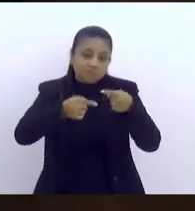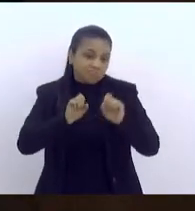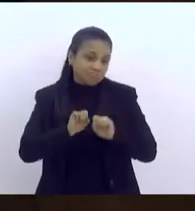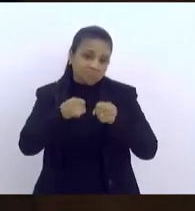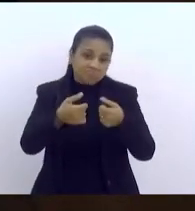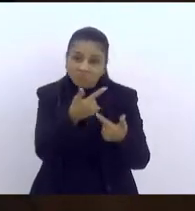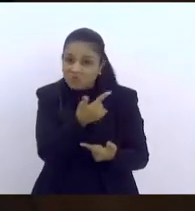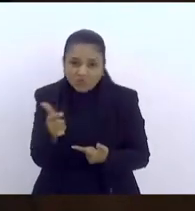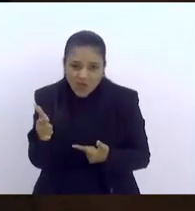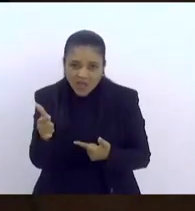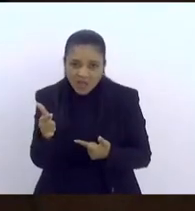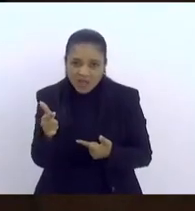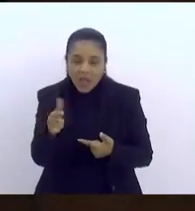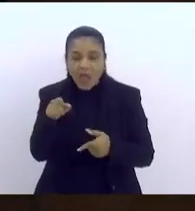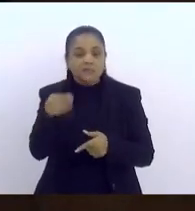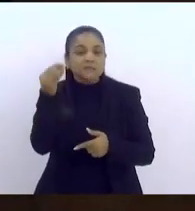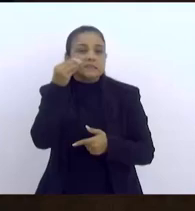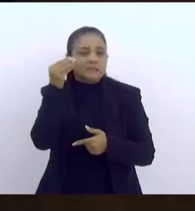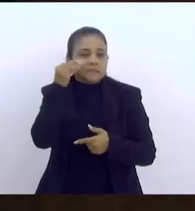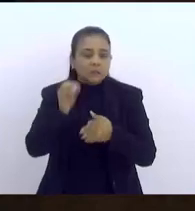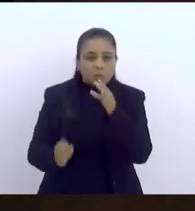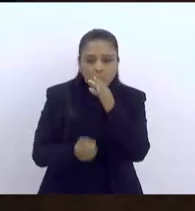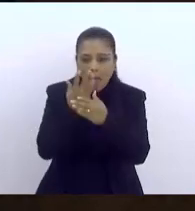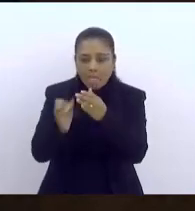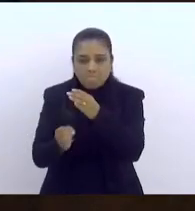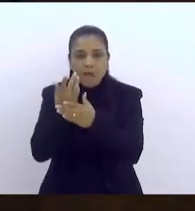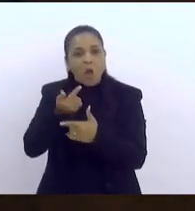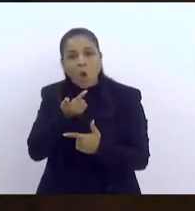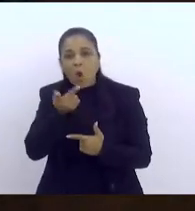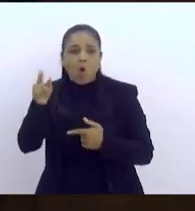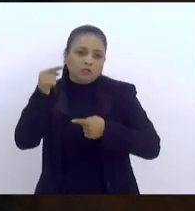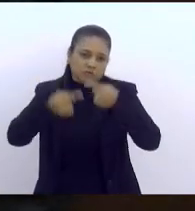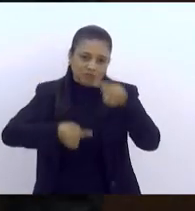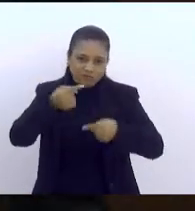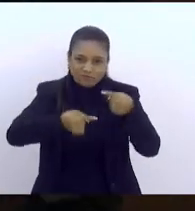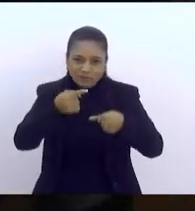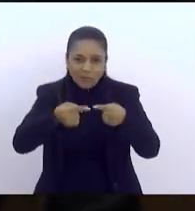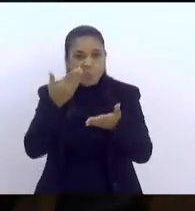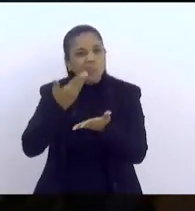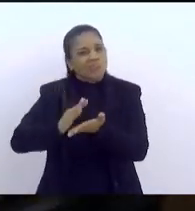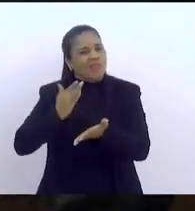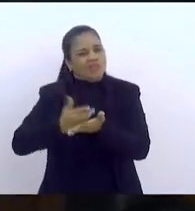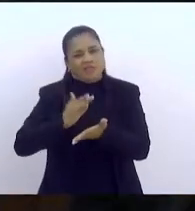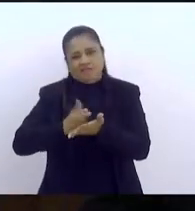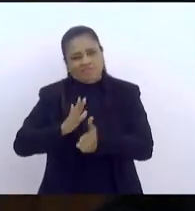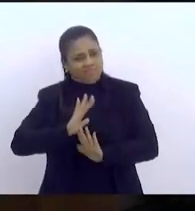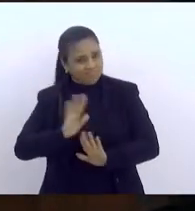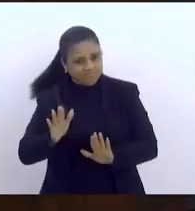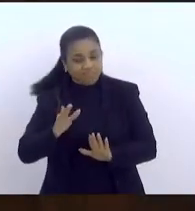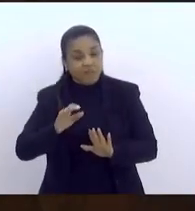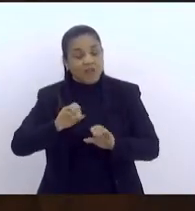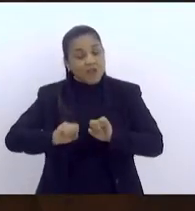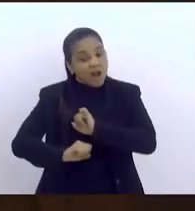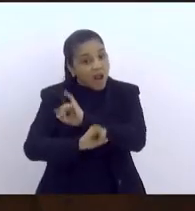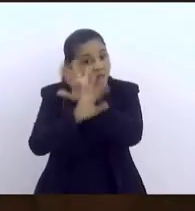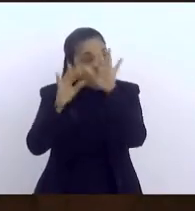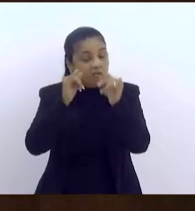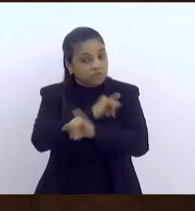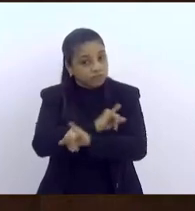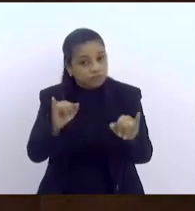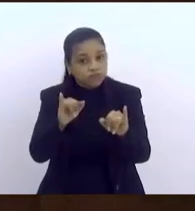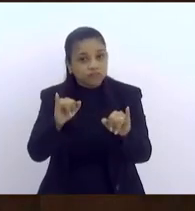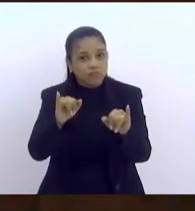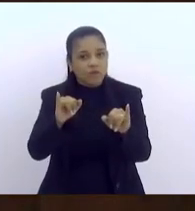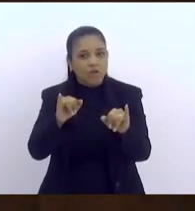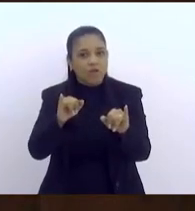tentam criar e trazer para uma outra discussão que não tem nada a ver. Então, que fique claro, ninguém aqui